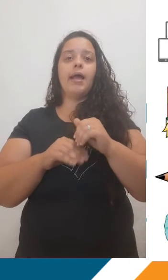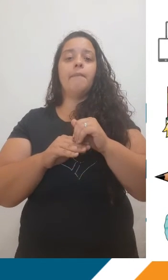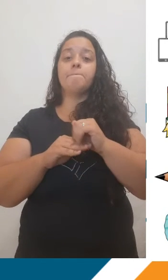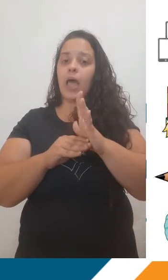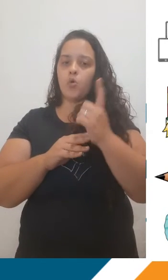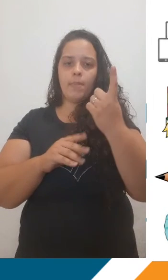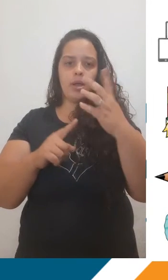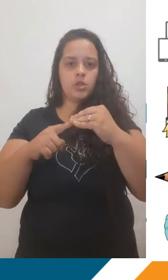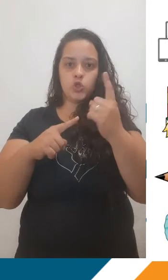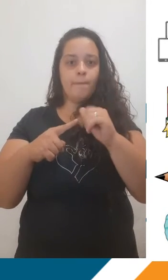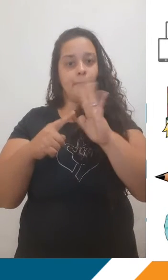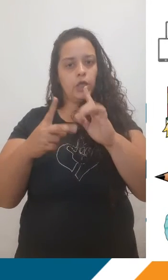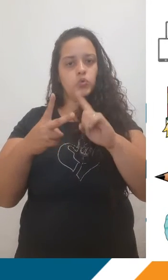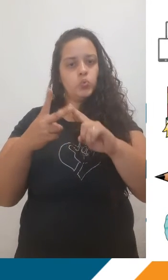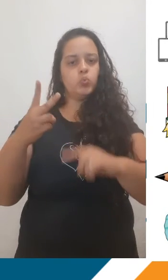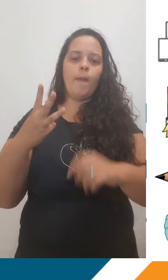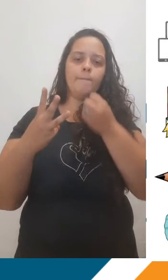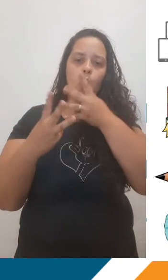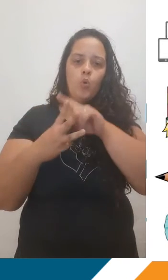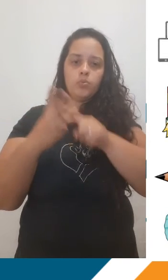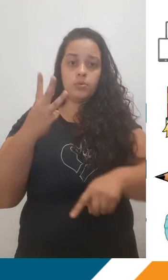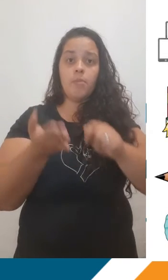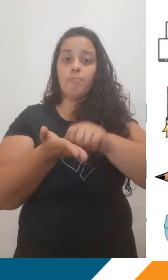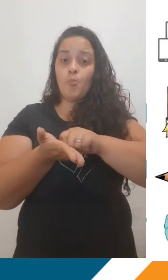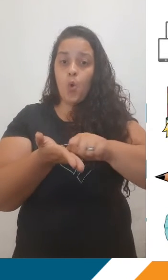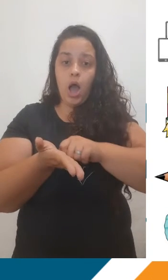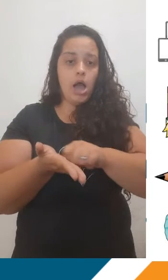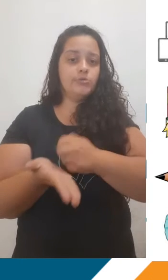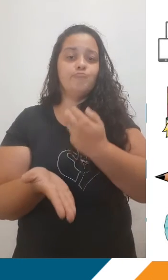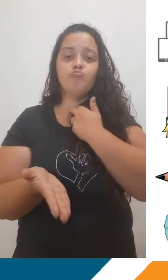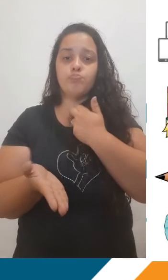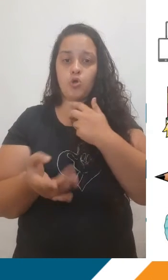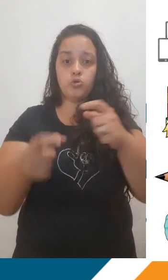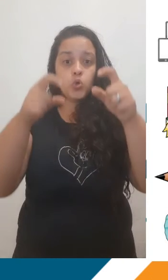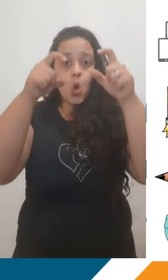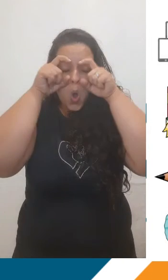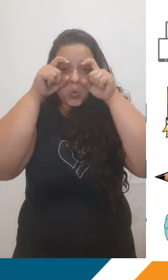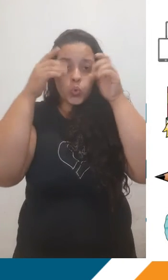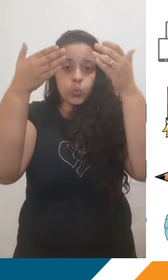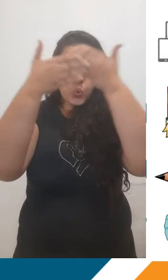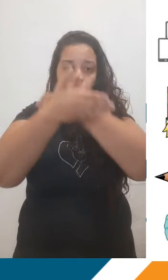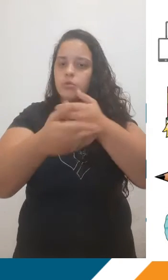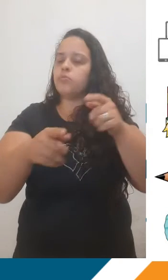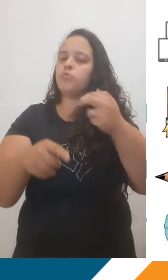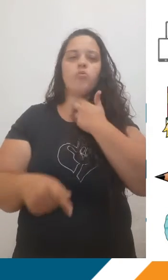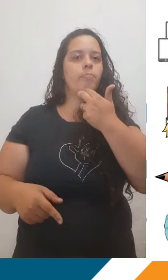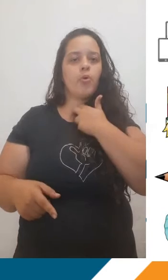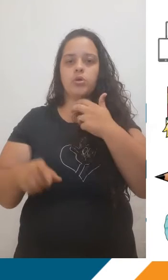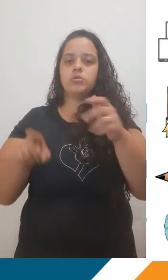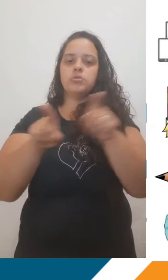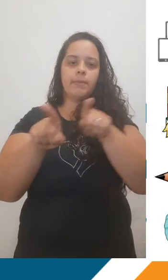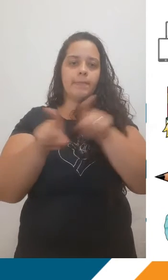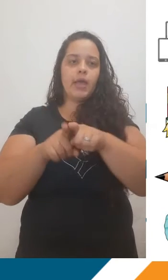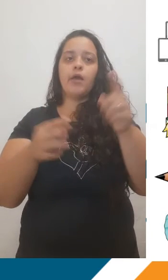de uma caneta. Borracha não é permitido. Não use óculos escuros. Não use também nem